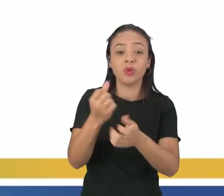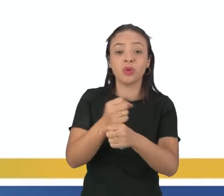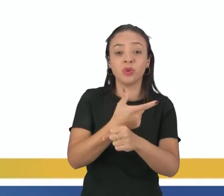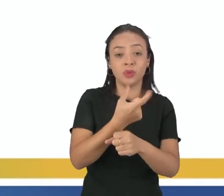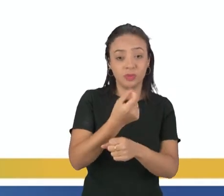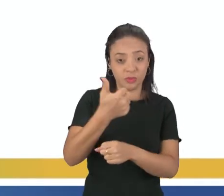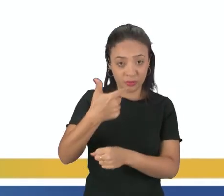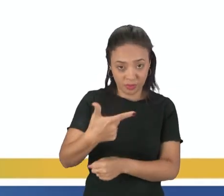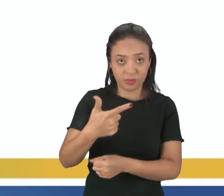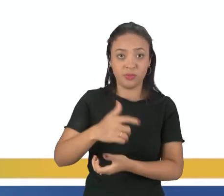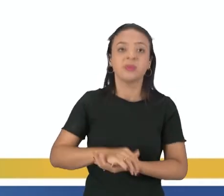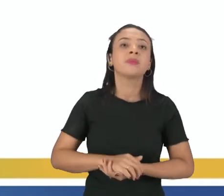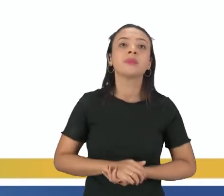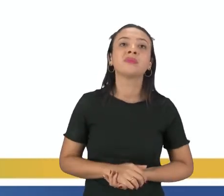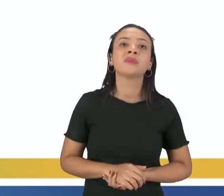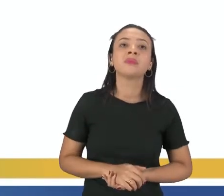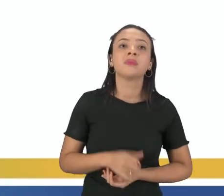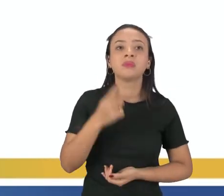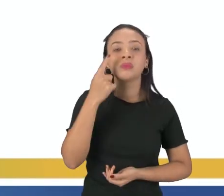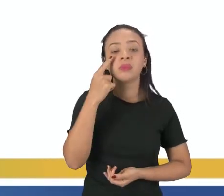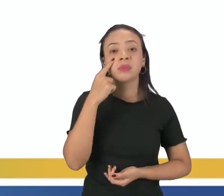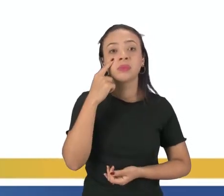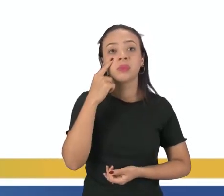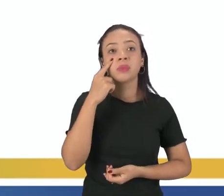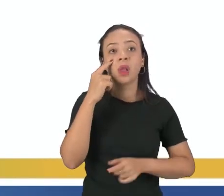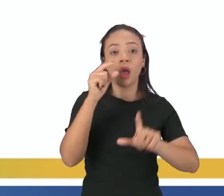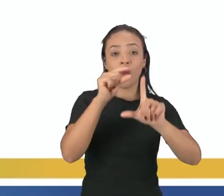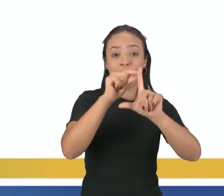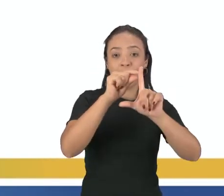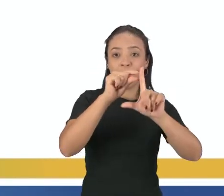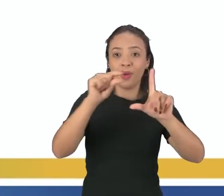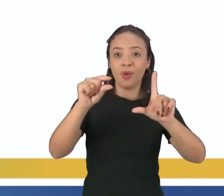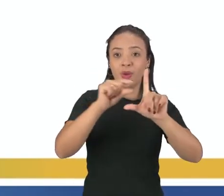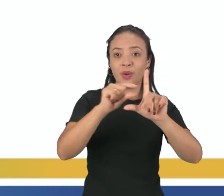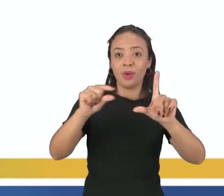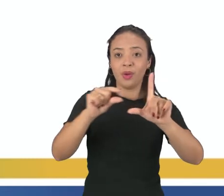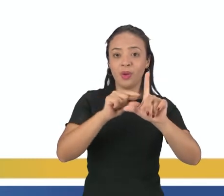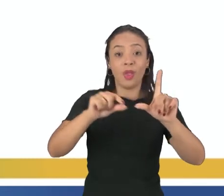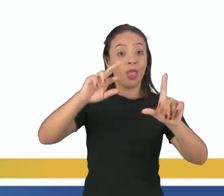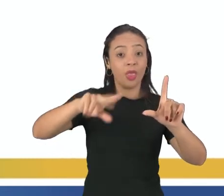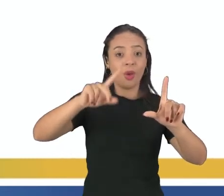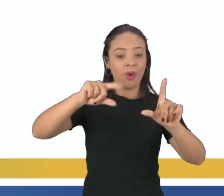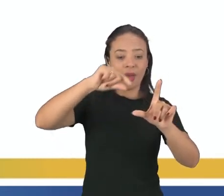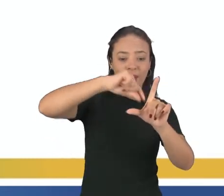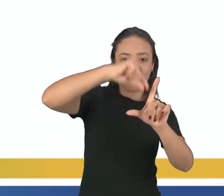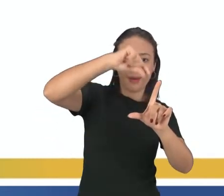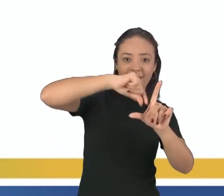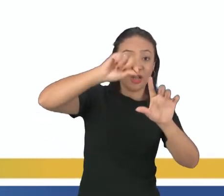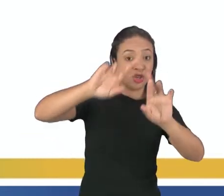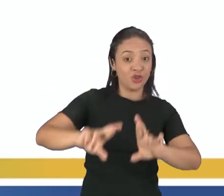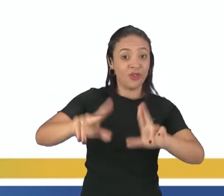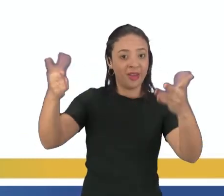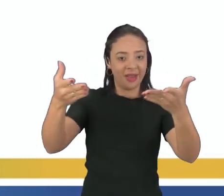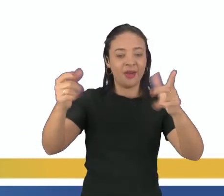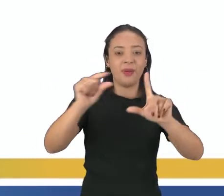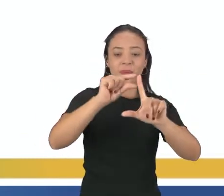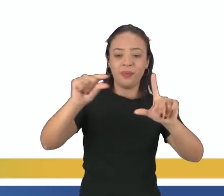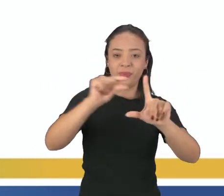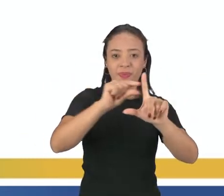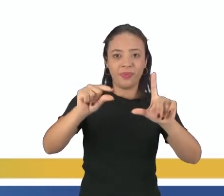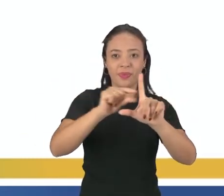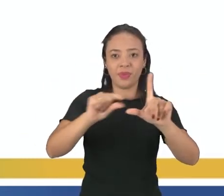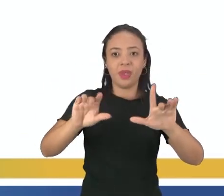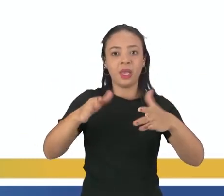aí está. Bom, esse meu gráfico de colunas, agora ele já não está mais na vertical, né? Ele está apresentado na horizontal. E aí,